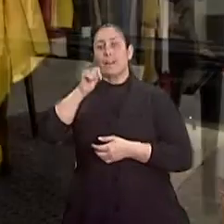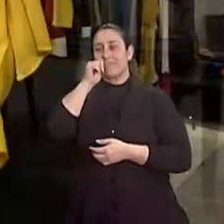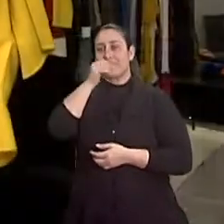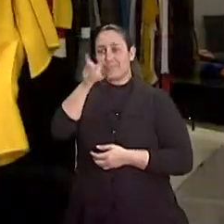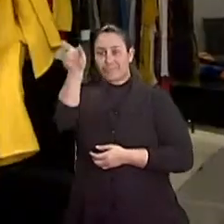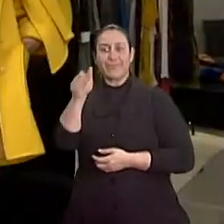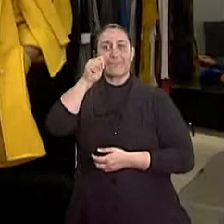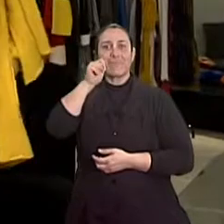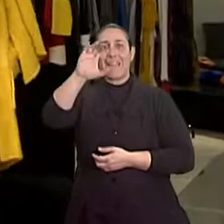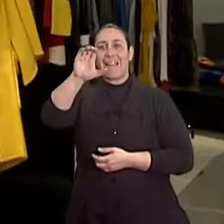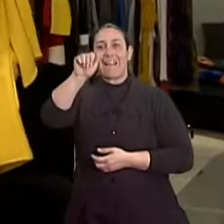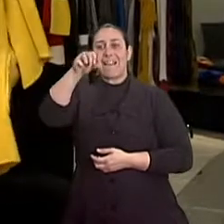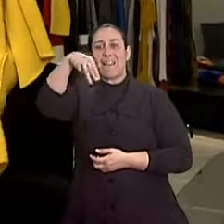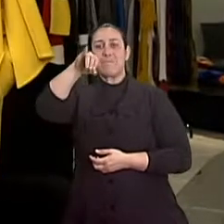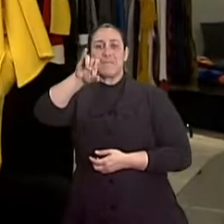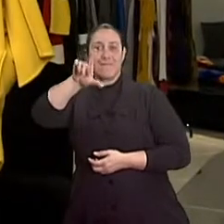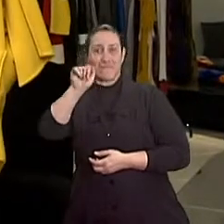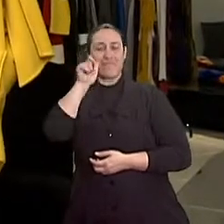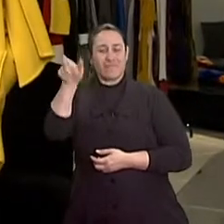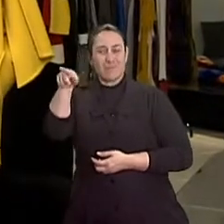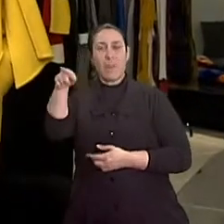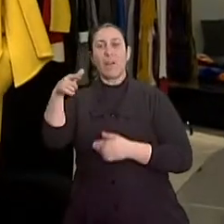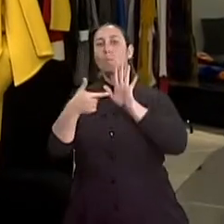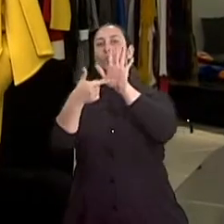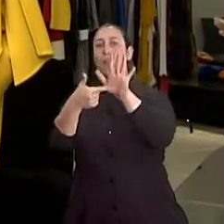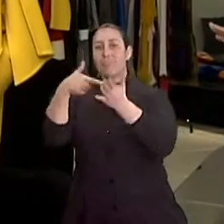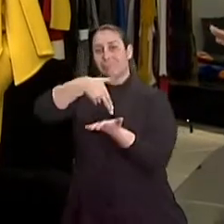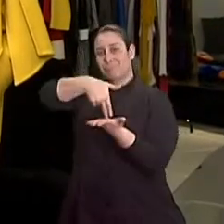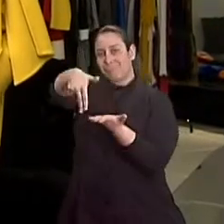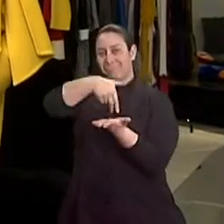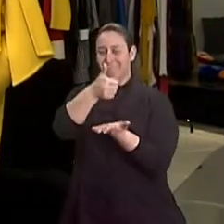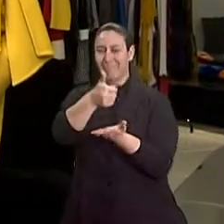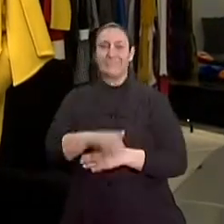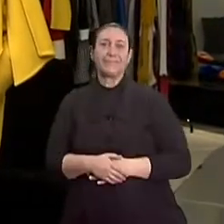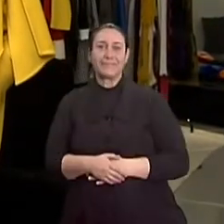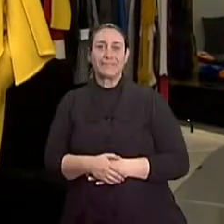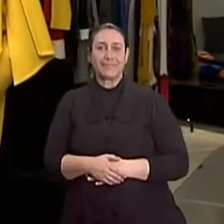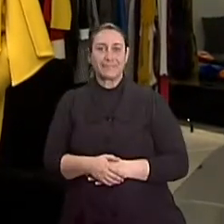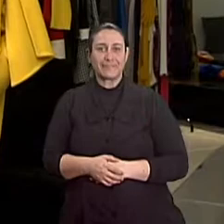a Camila Tissotti, que vai desfilar alguns modelos do segundo bloco pra gente.